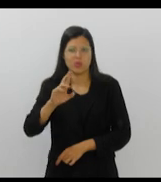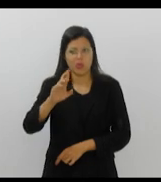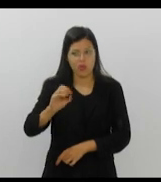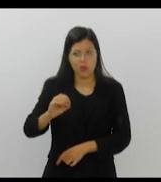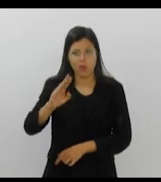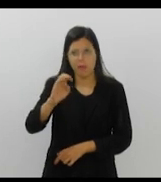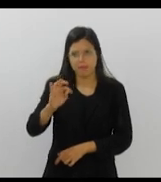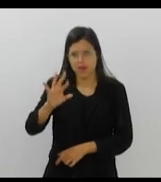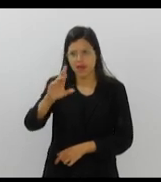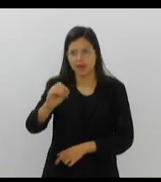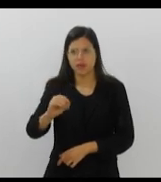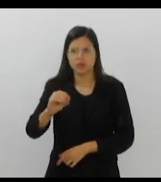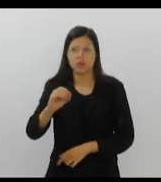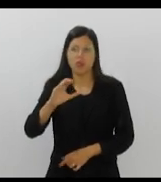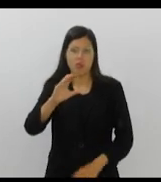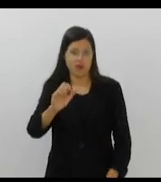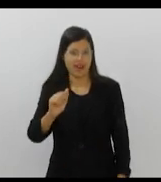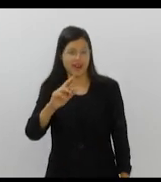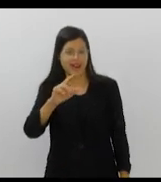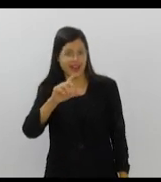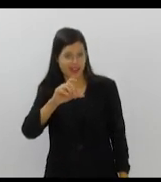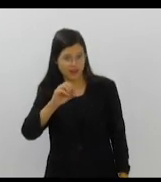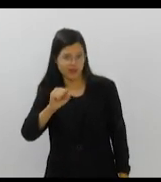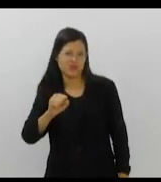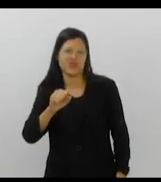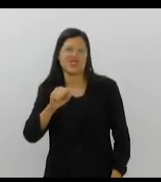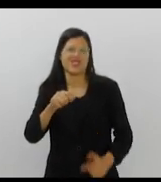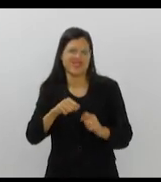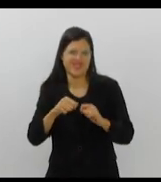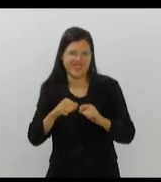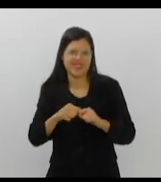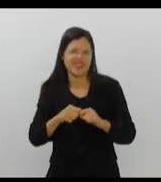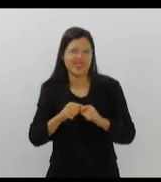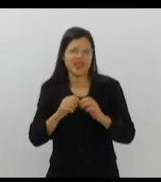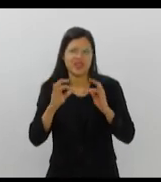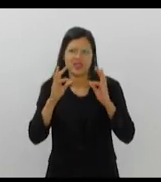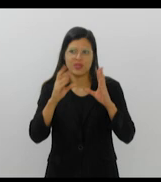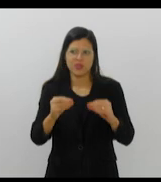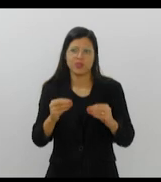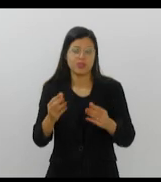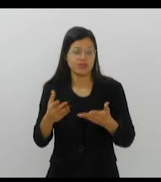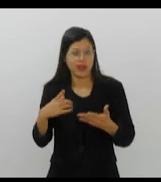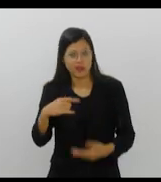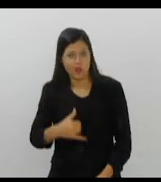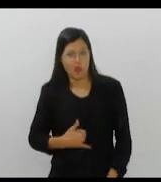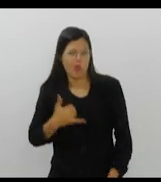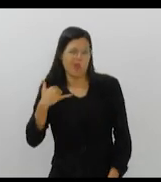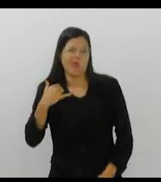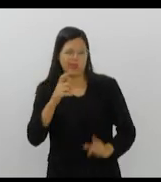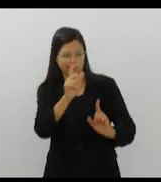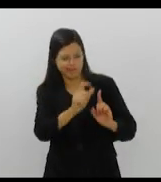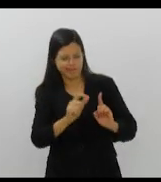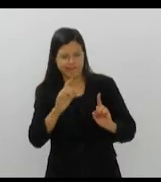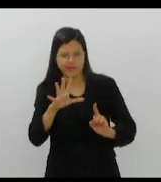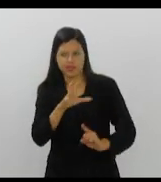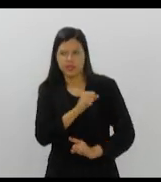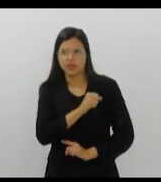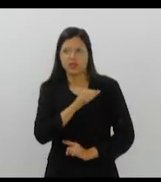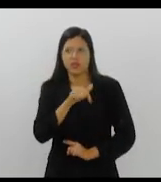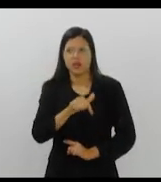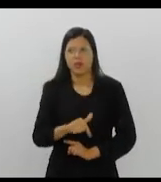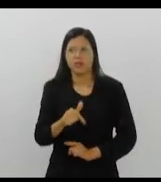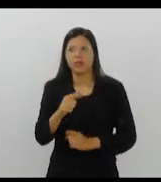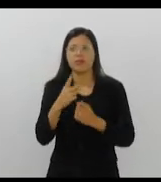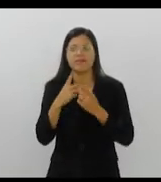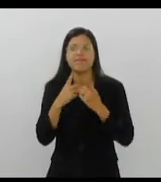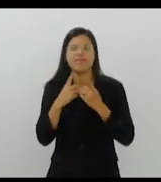Carlos Roberto quem construiu tudo isso. E eu tenho um orgulho inenarrável por você. Eu te amo, meu irmão, e desejo que Deus